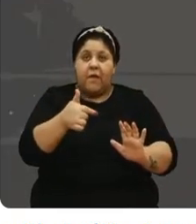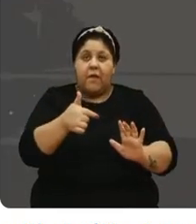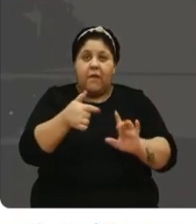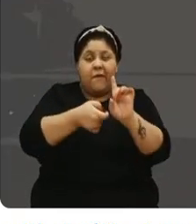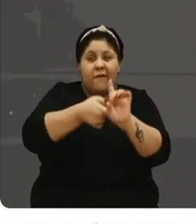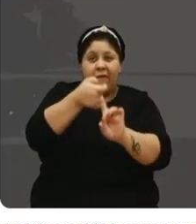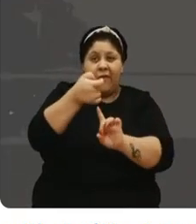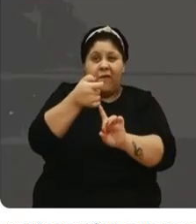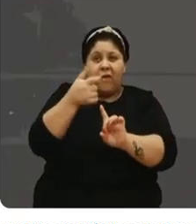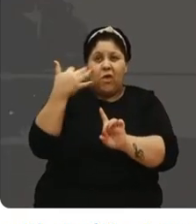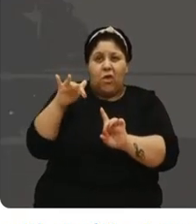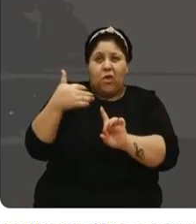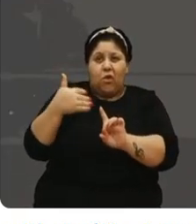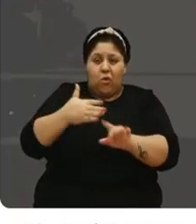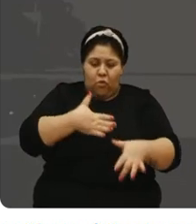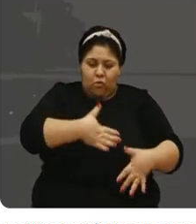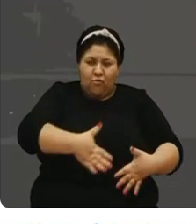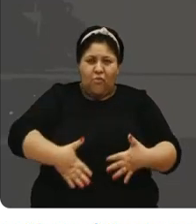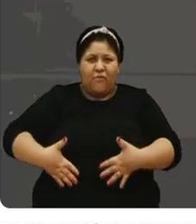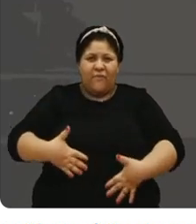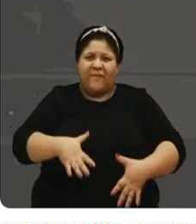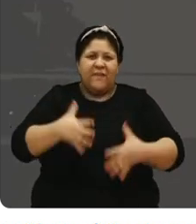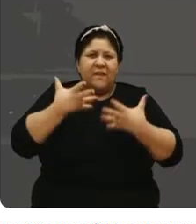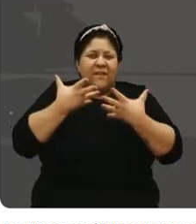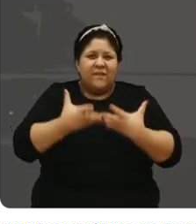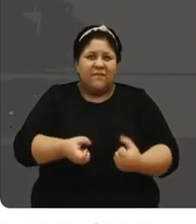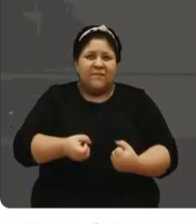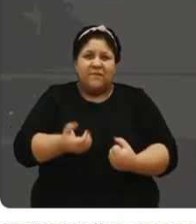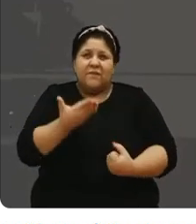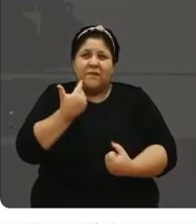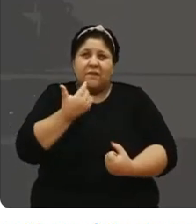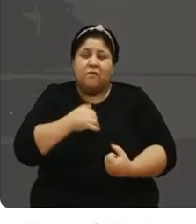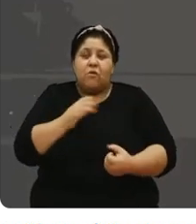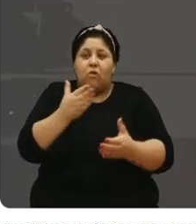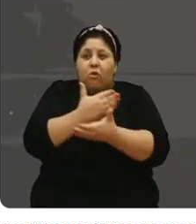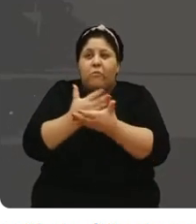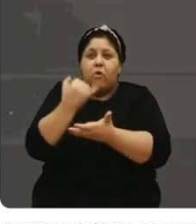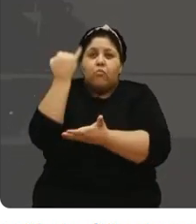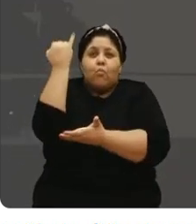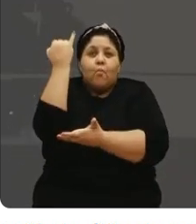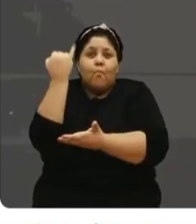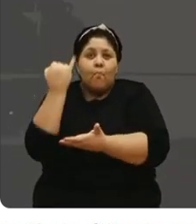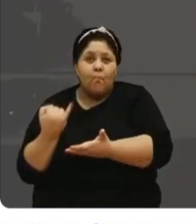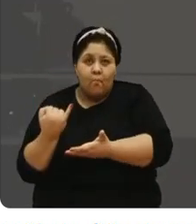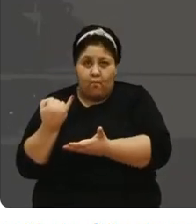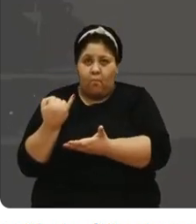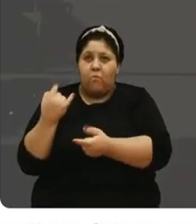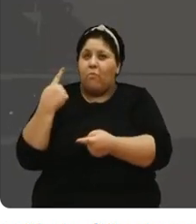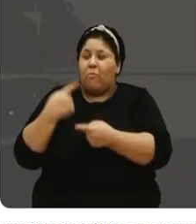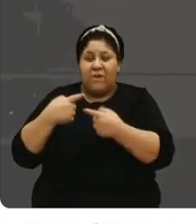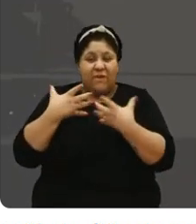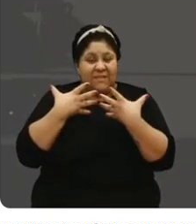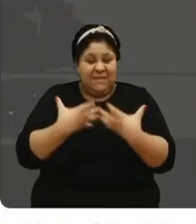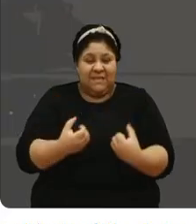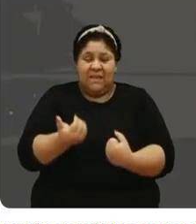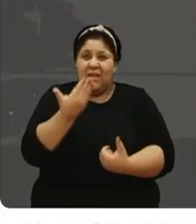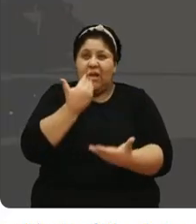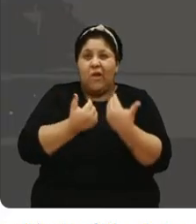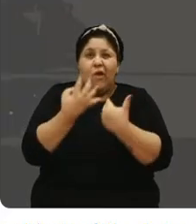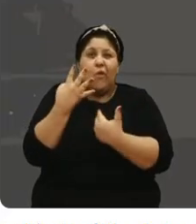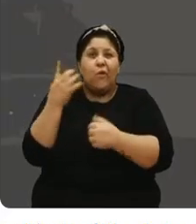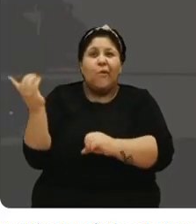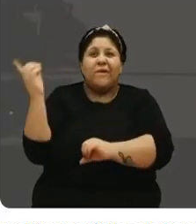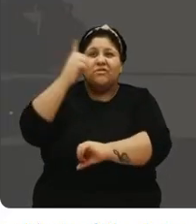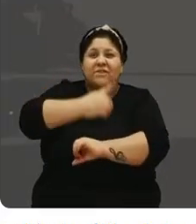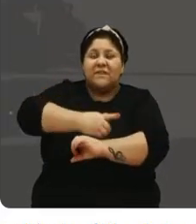dor abdominal, uma intolerância alimentar, ela começou a emagrecer, perder peso por essa intolerância e tinha 4 dias